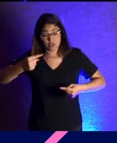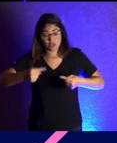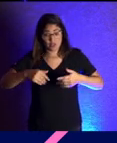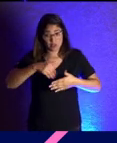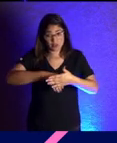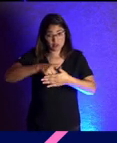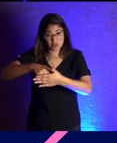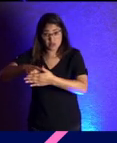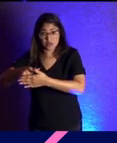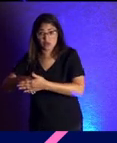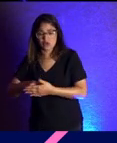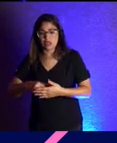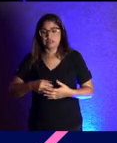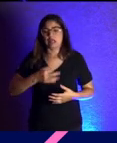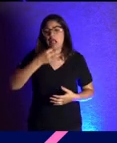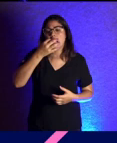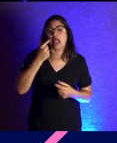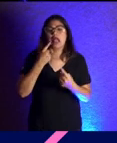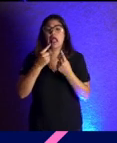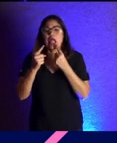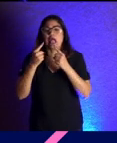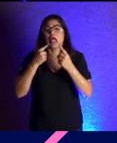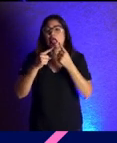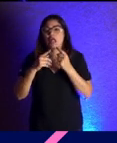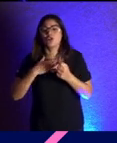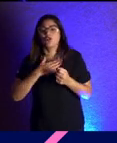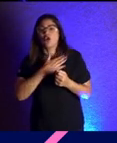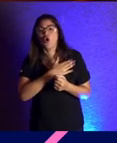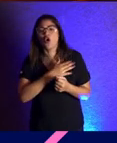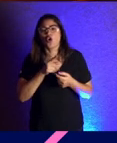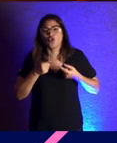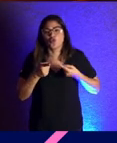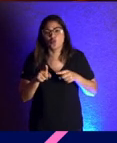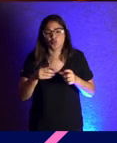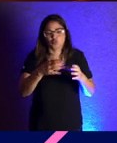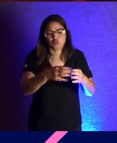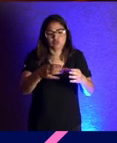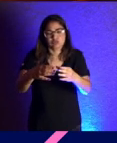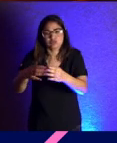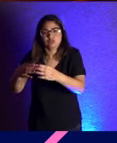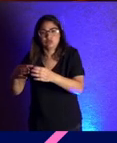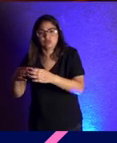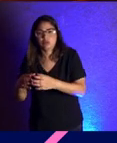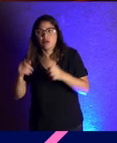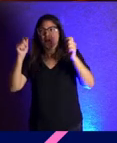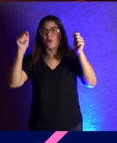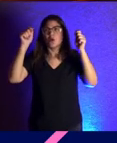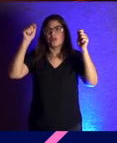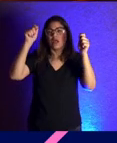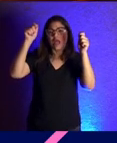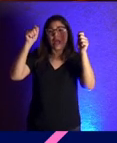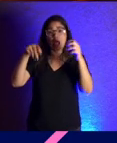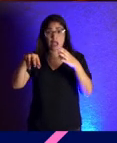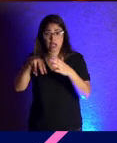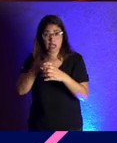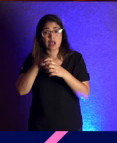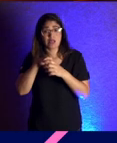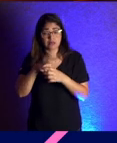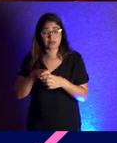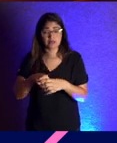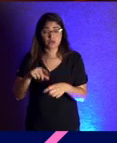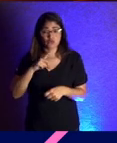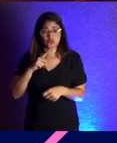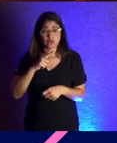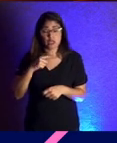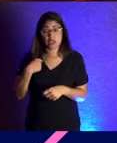exemplo, com as protestas, com as narrativas das pessoas que se vê, se foi esse fenômeno, se foi esse fenômeno, se foi esse fenômeno, se